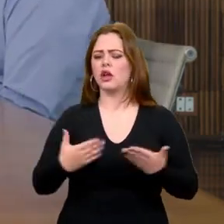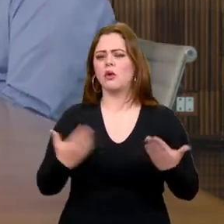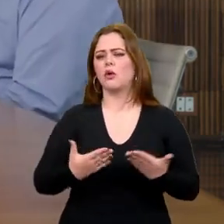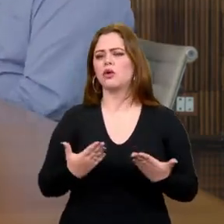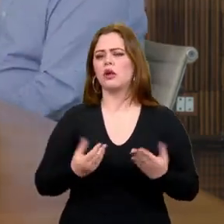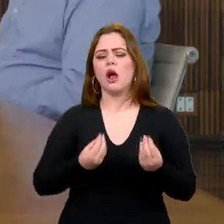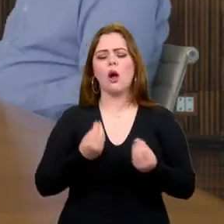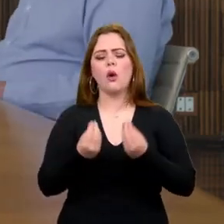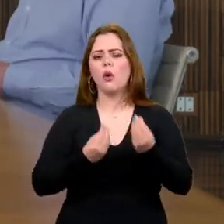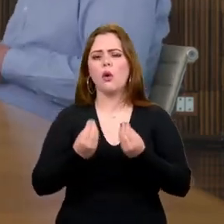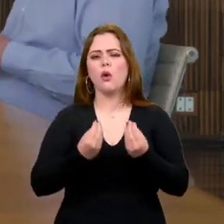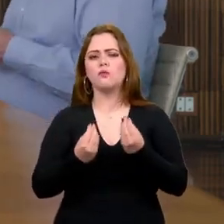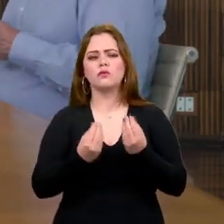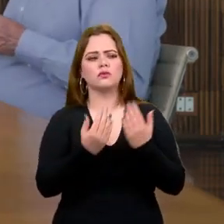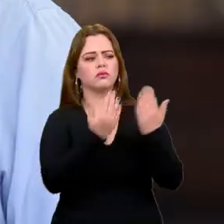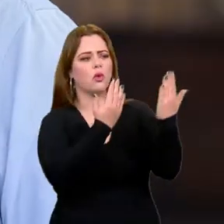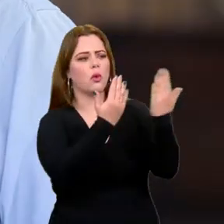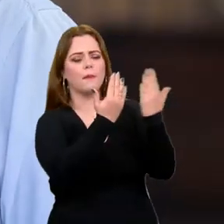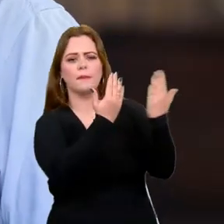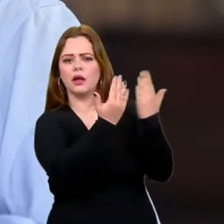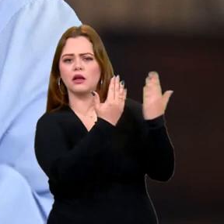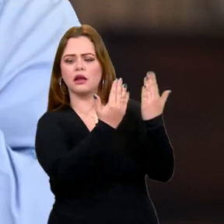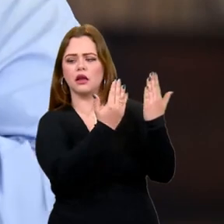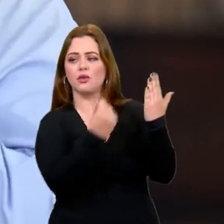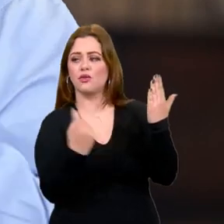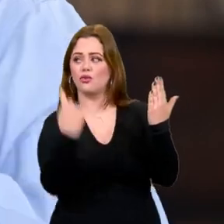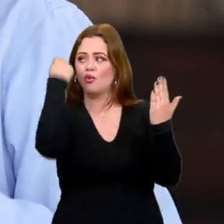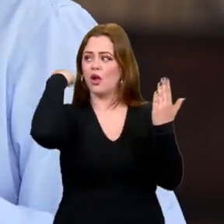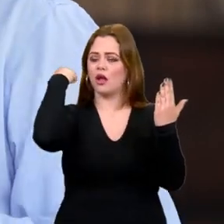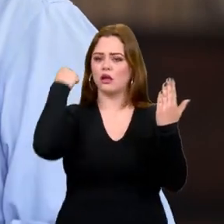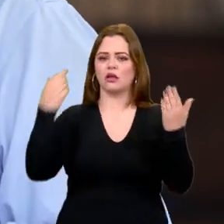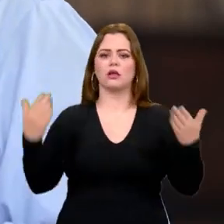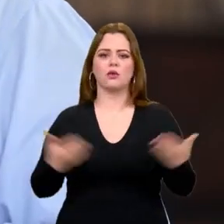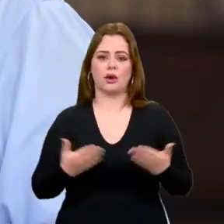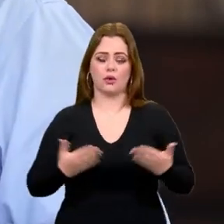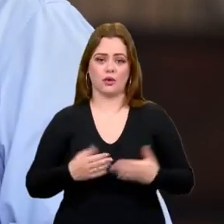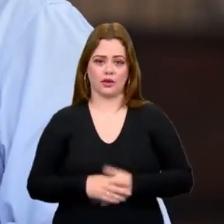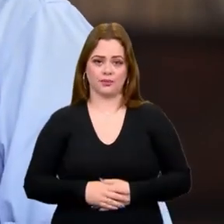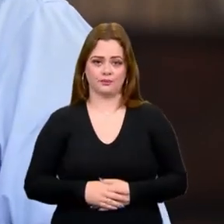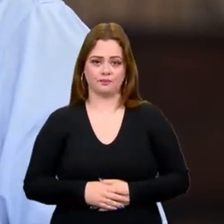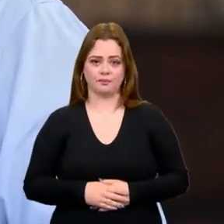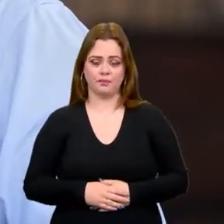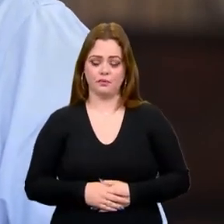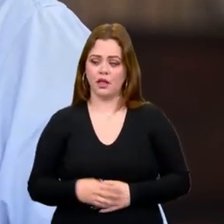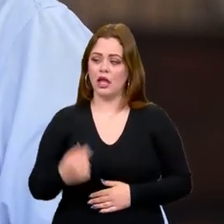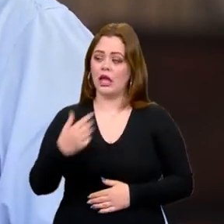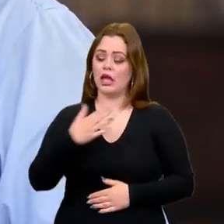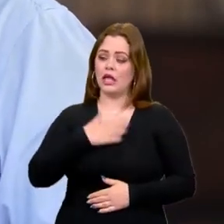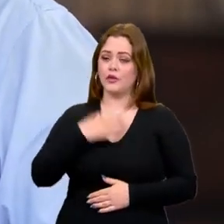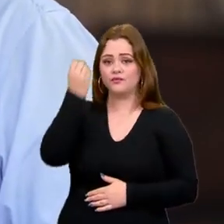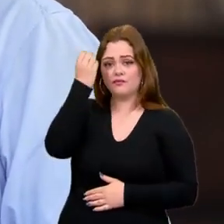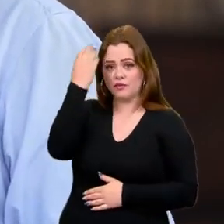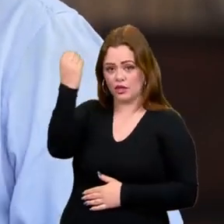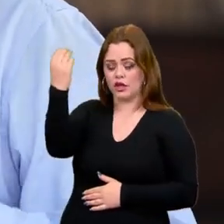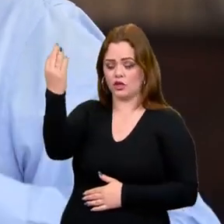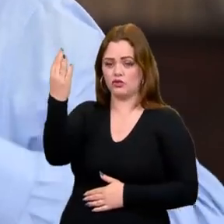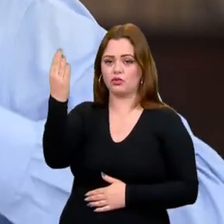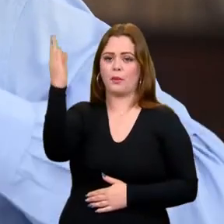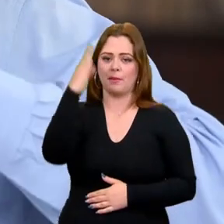agora eu viajo o Brasil na verdade desde 1975